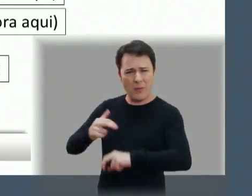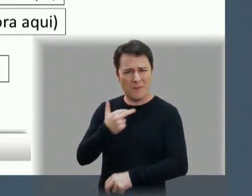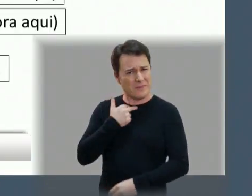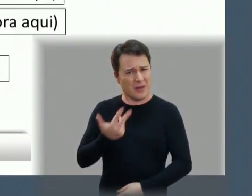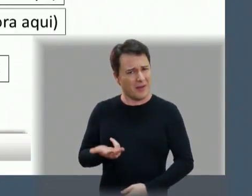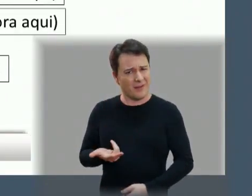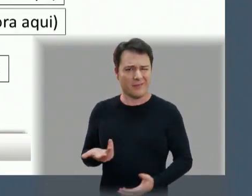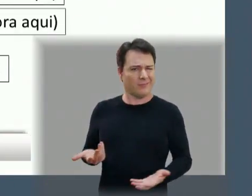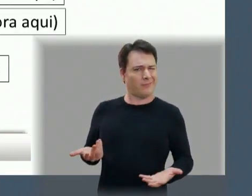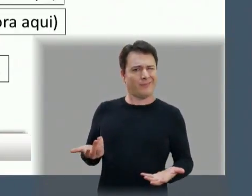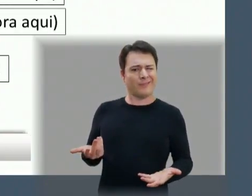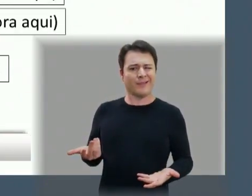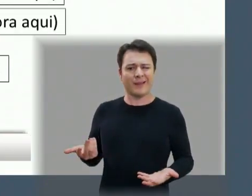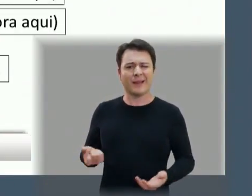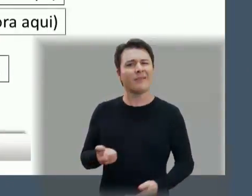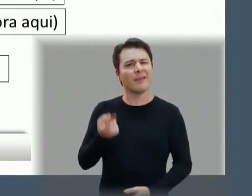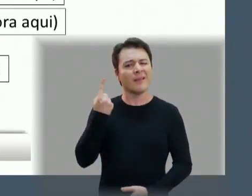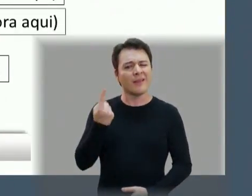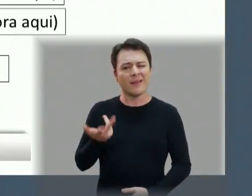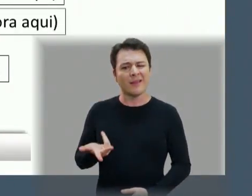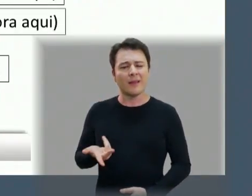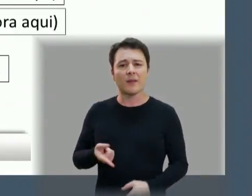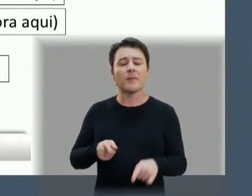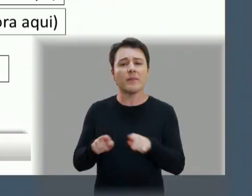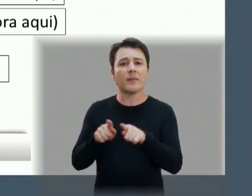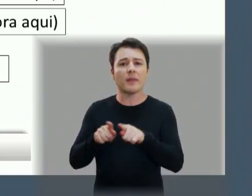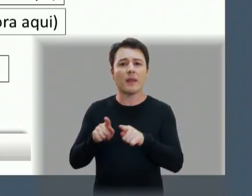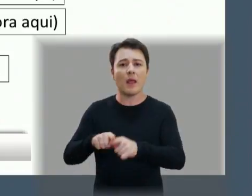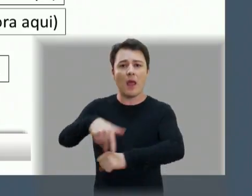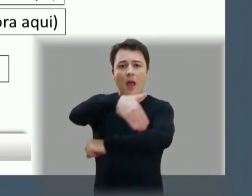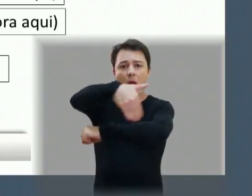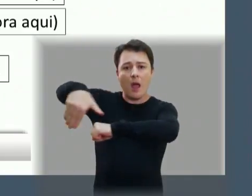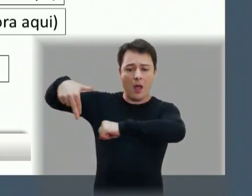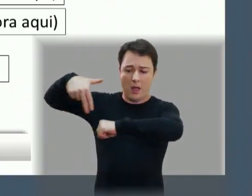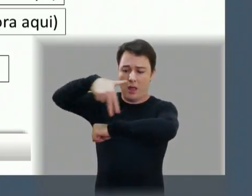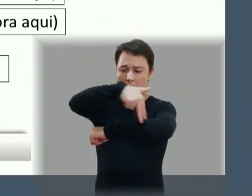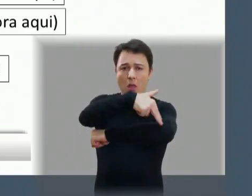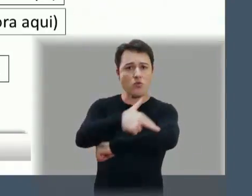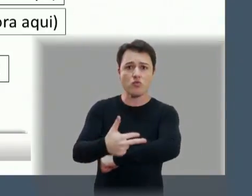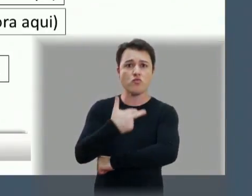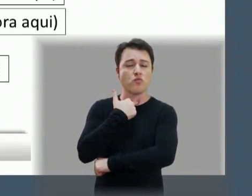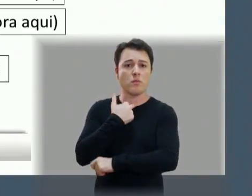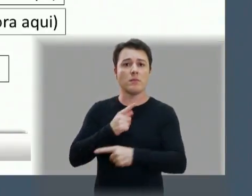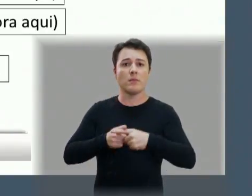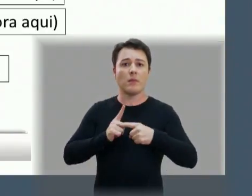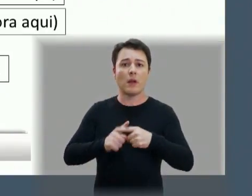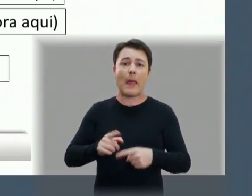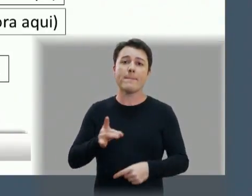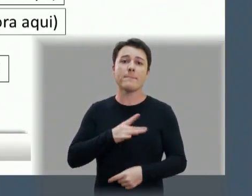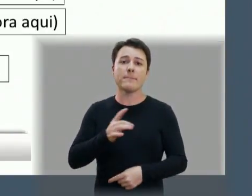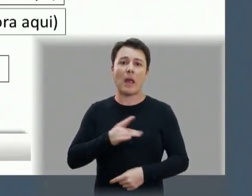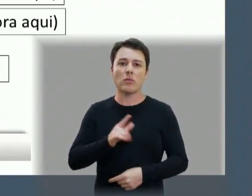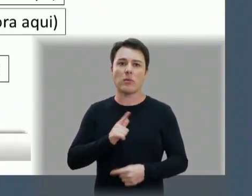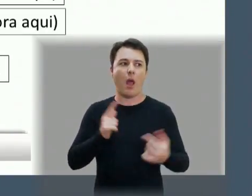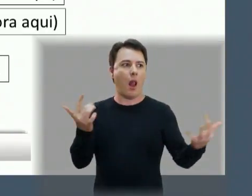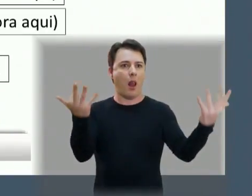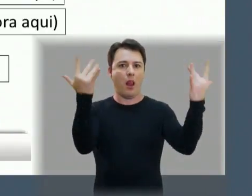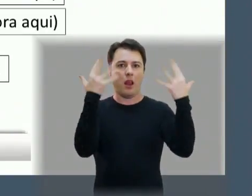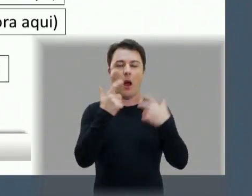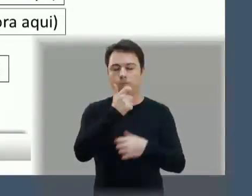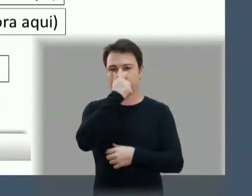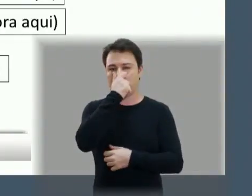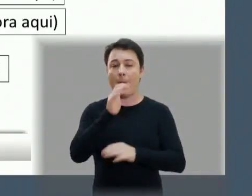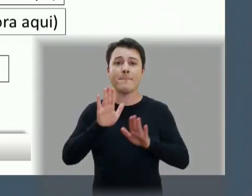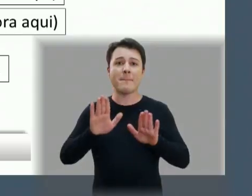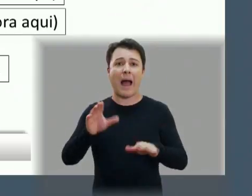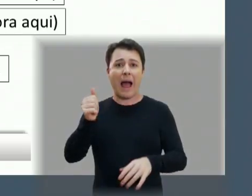um troço difícil. E mesa na calçada também não, talvez temendo aglomeração, mas o fato é que, ao ar